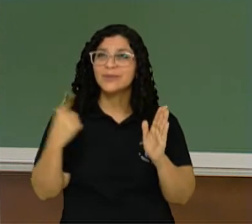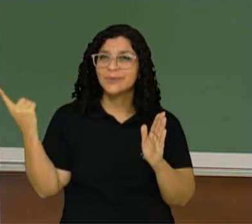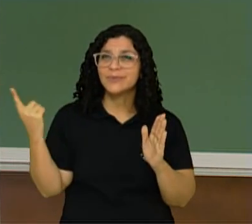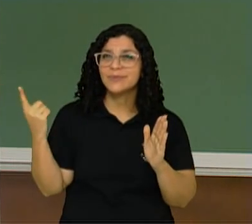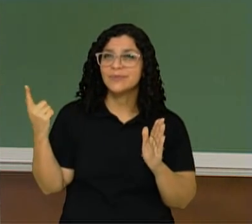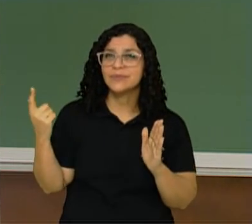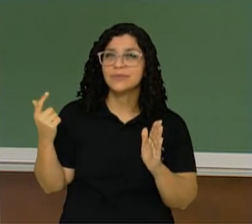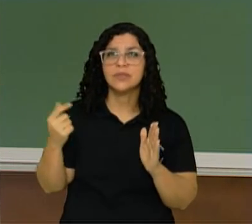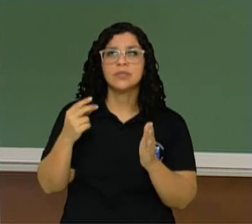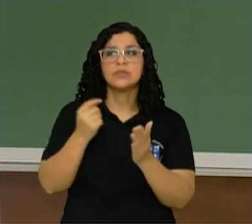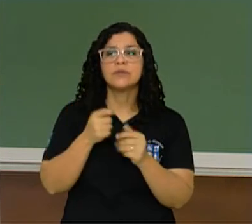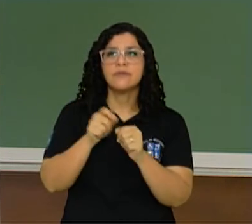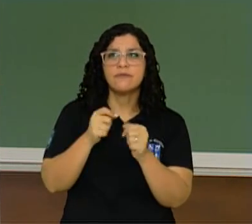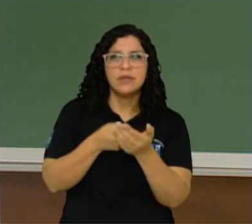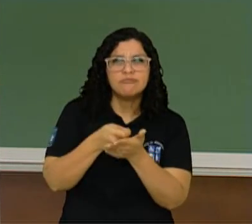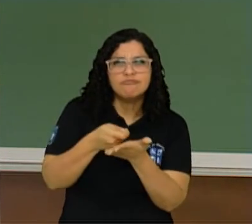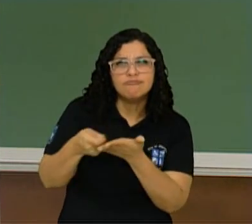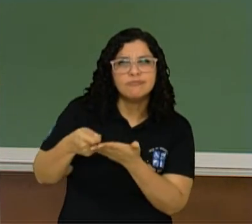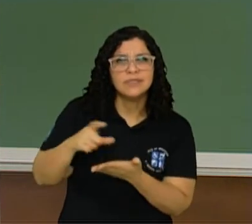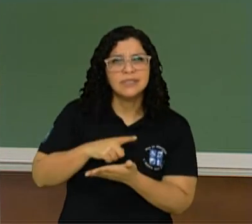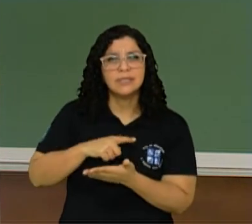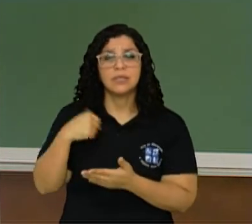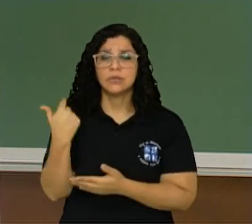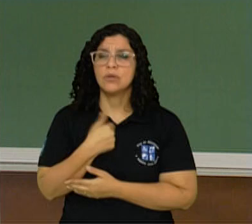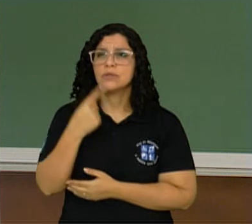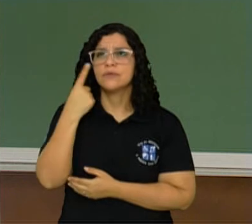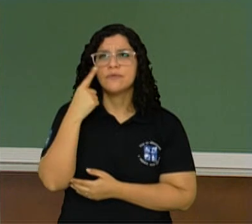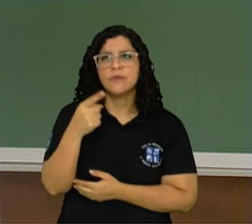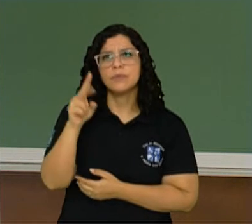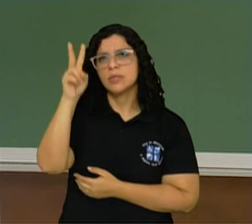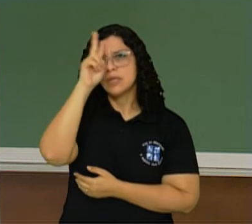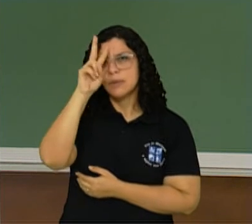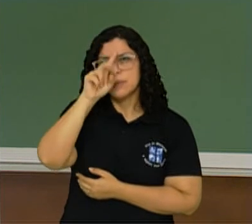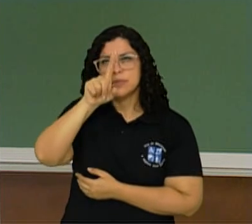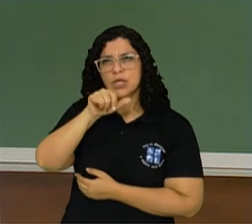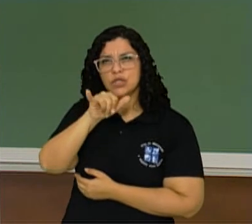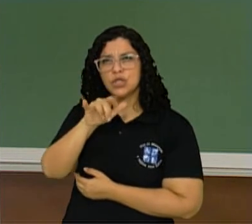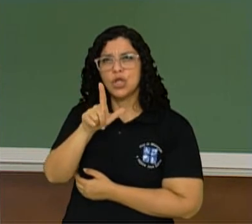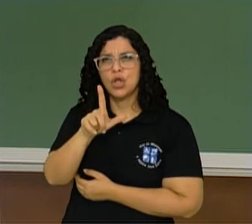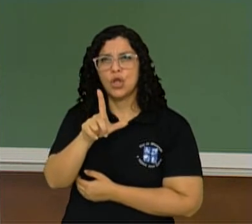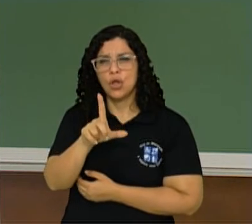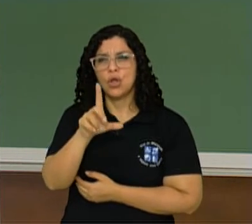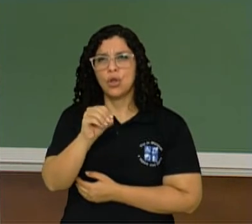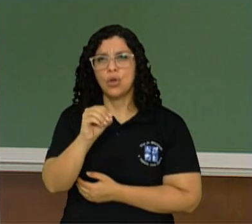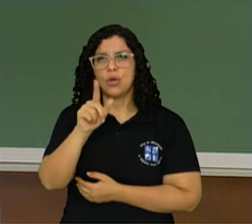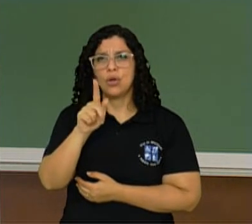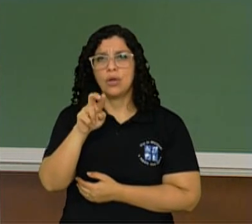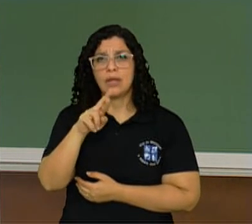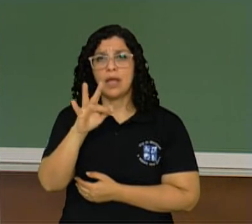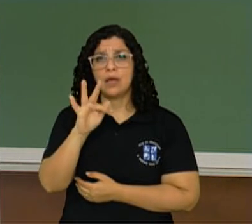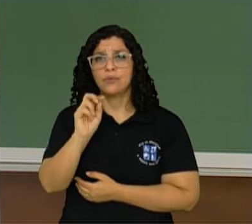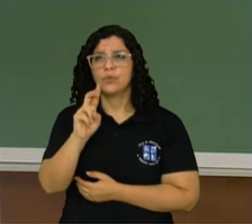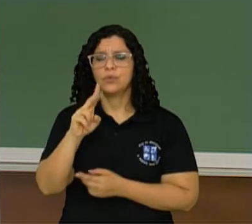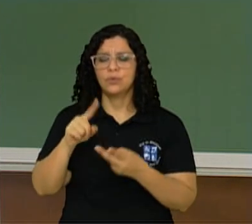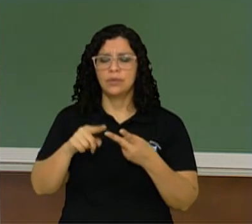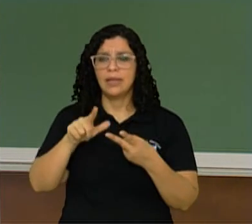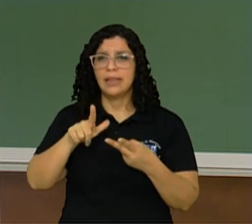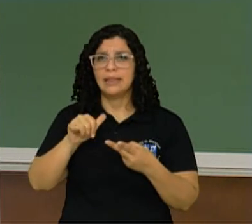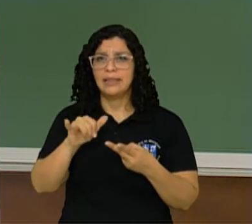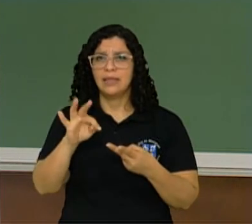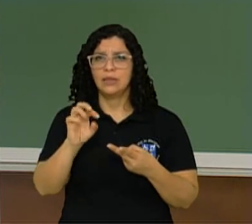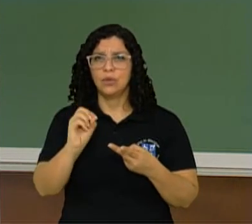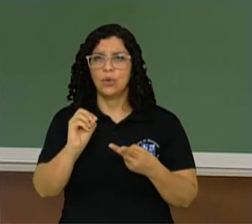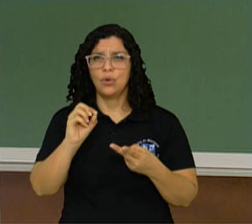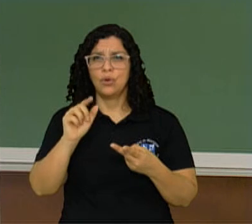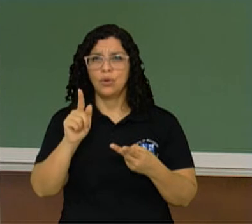métodos de confecção de gravura. Então nós relembramos a xilogravura, nós falamos sobre a litografia, nós